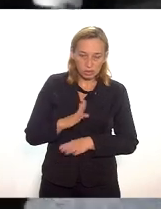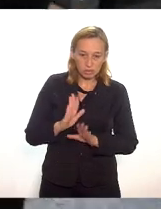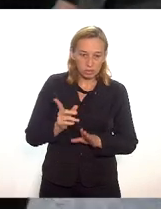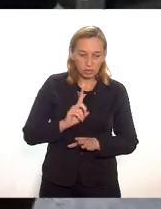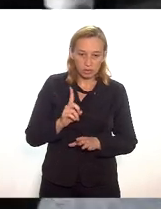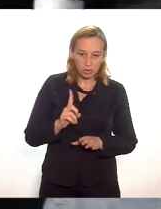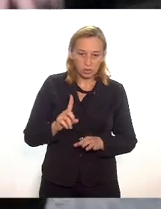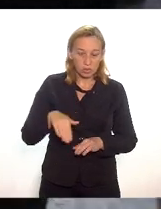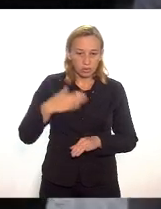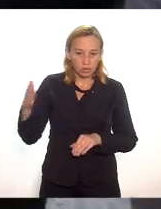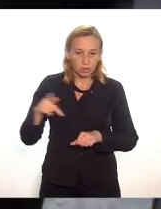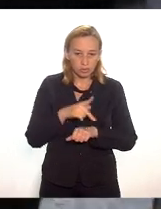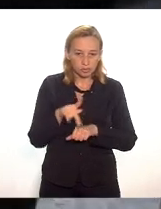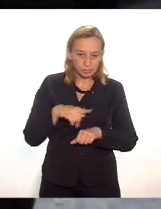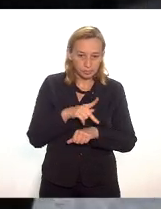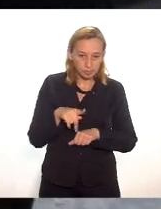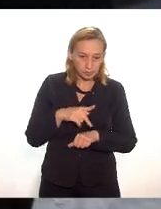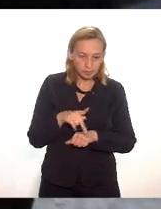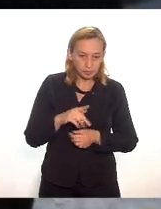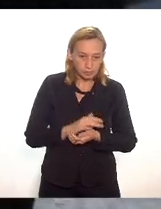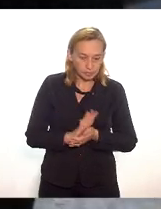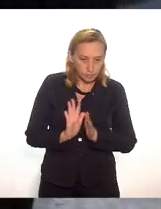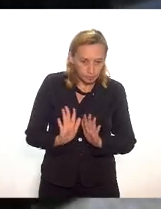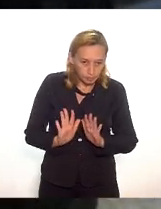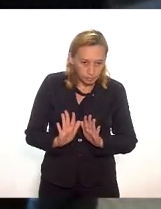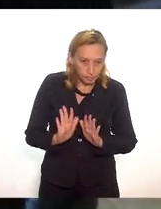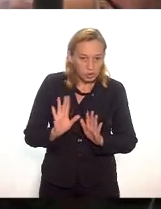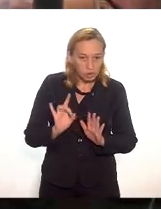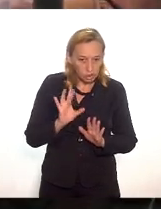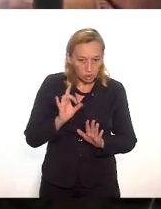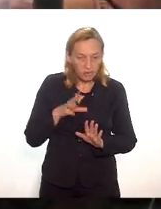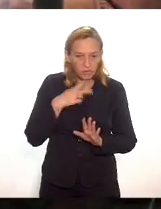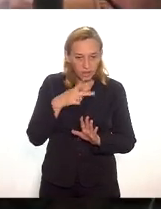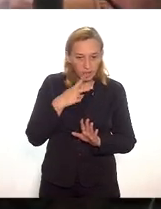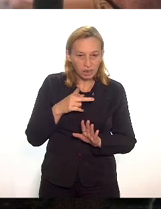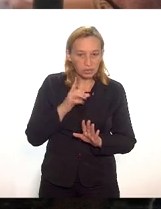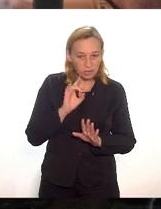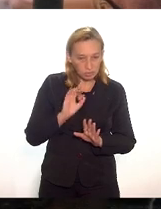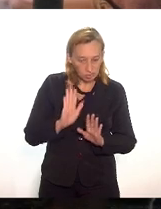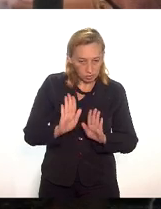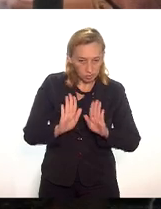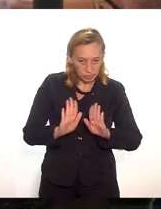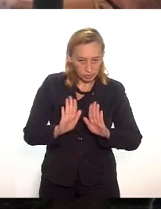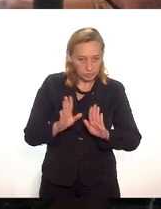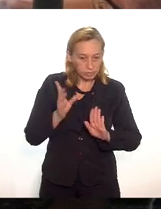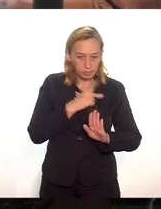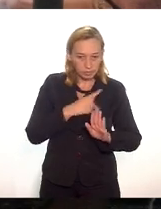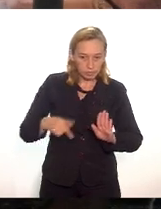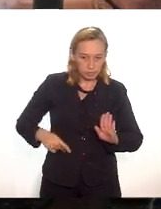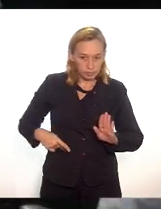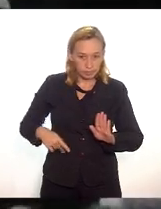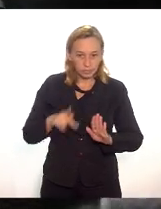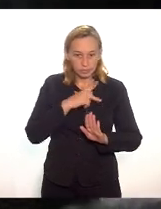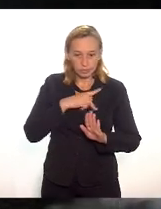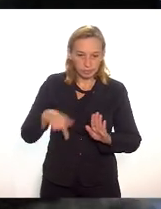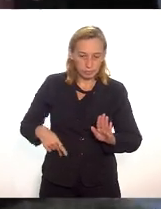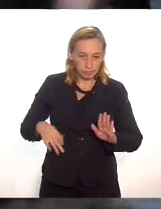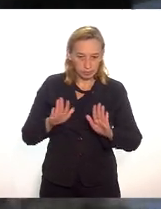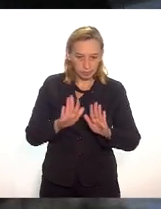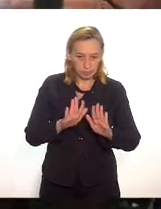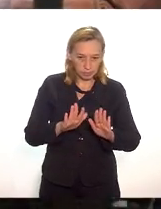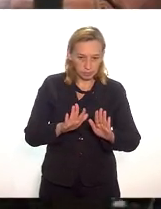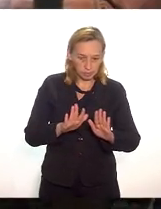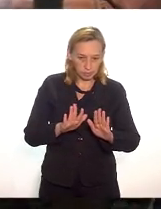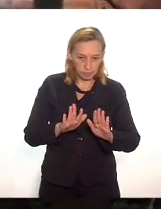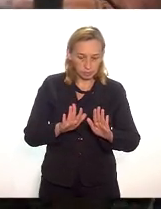ele só para concluir. Vossa Excelência, só para concluir. Ele está presente no grupo. Presidente. Roberto Alia.